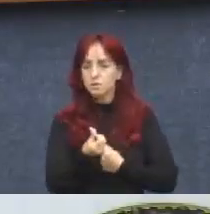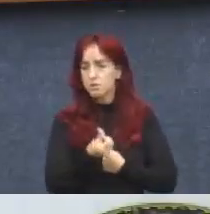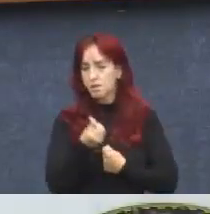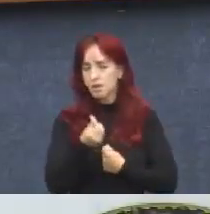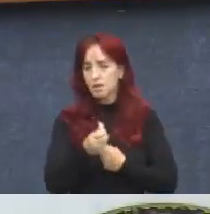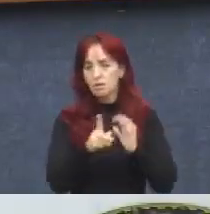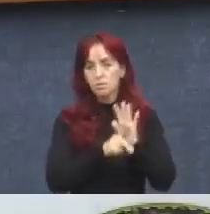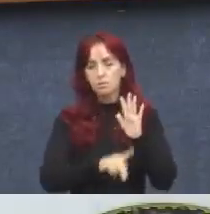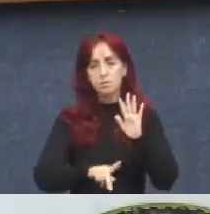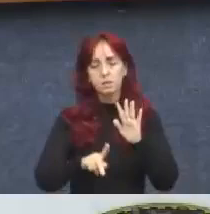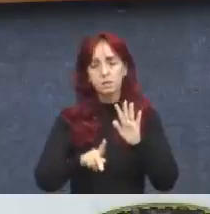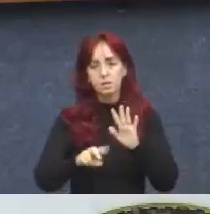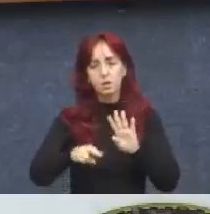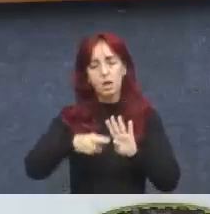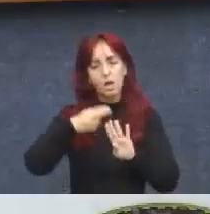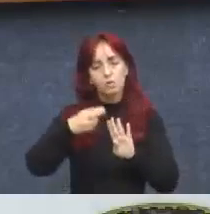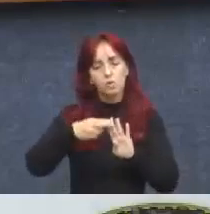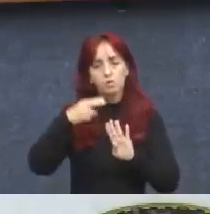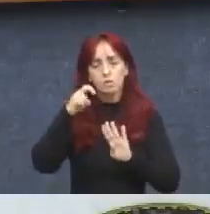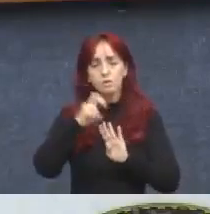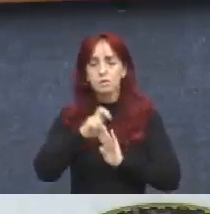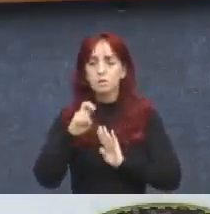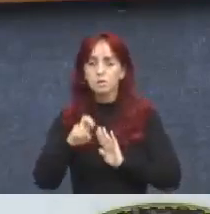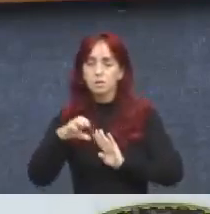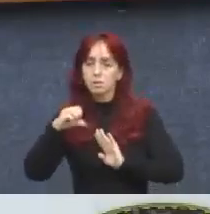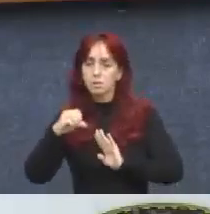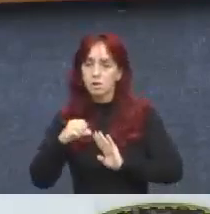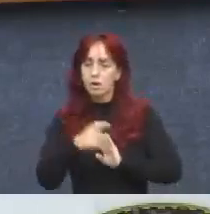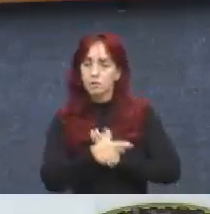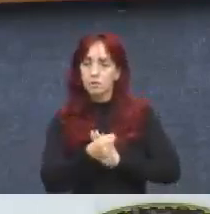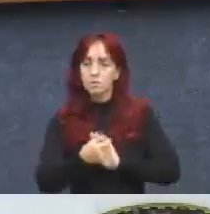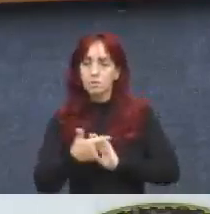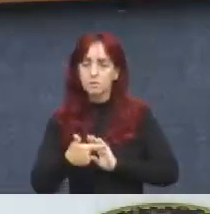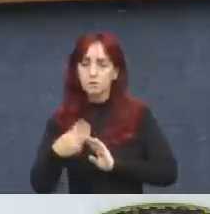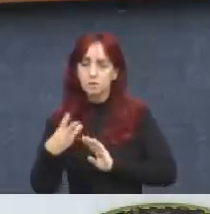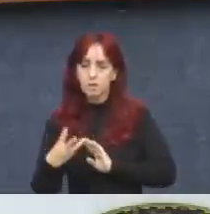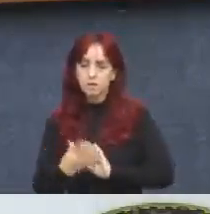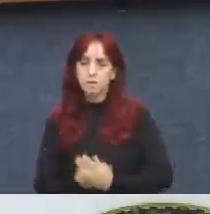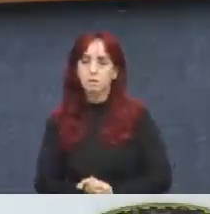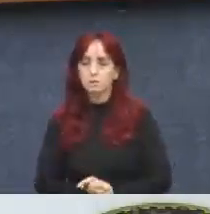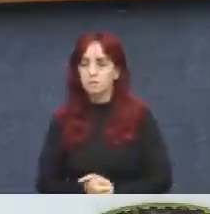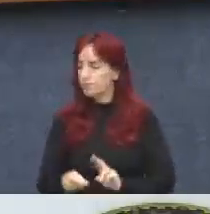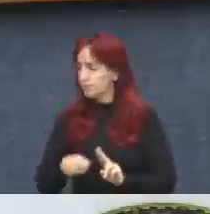de resolução 559 de 2023.